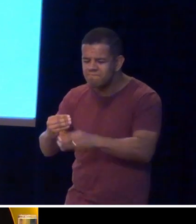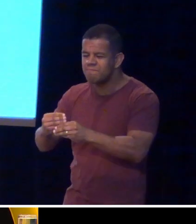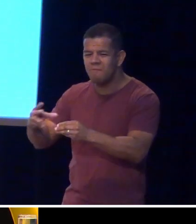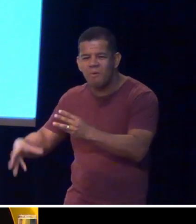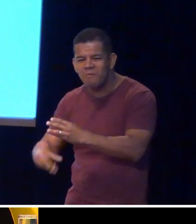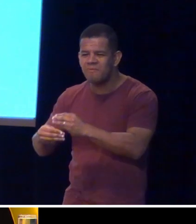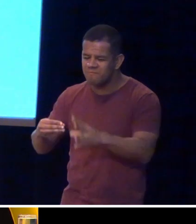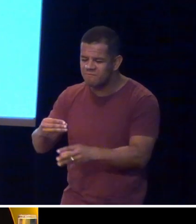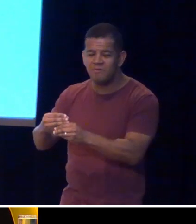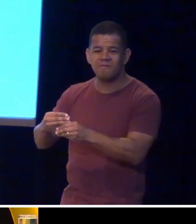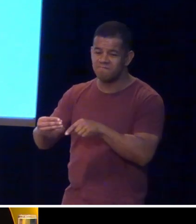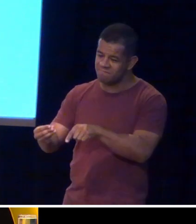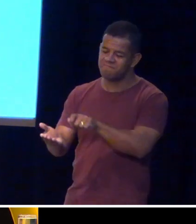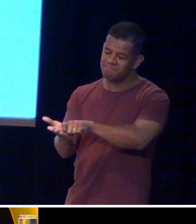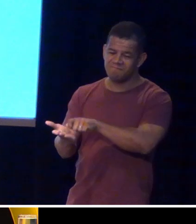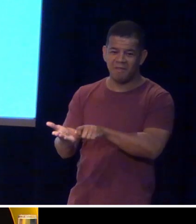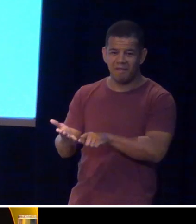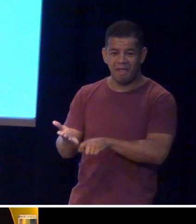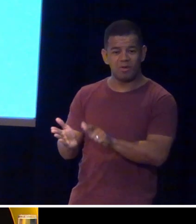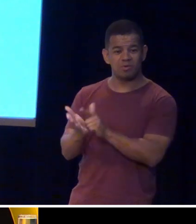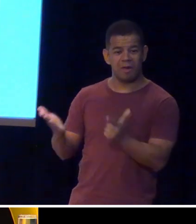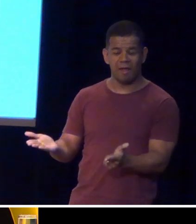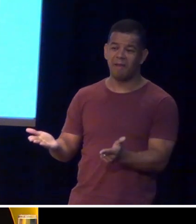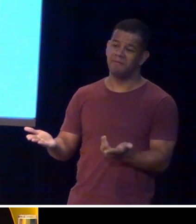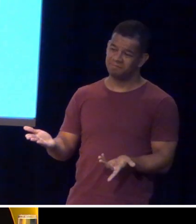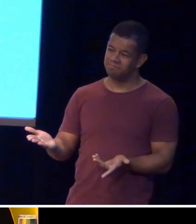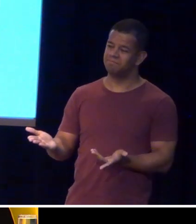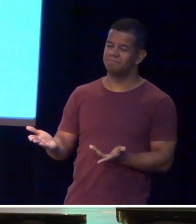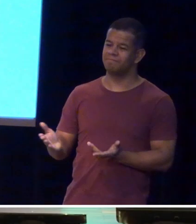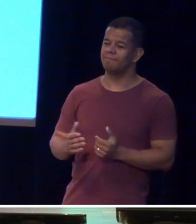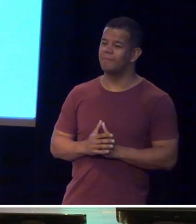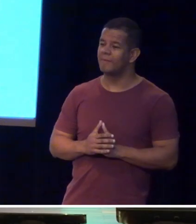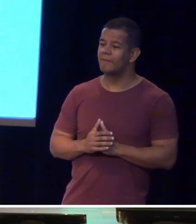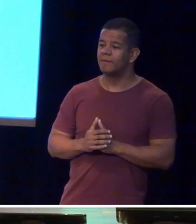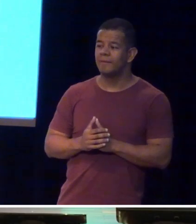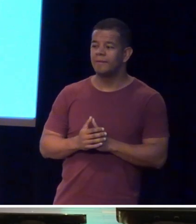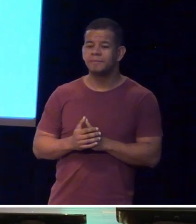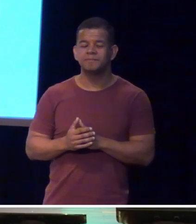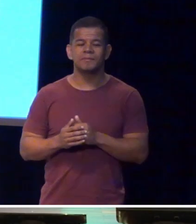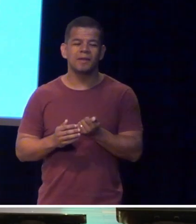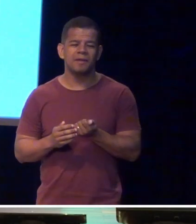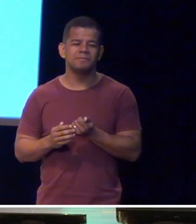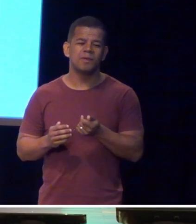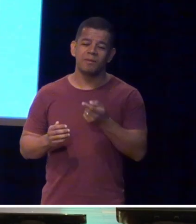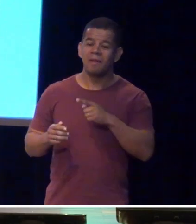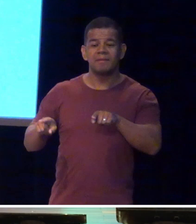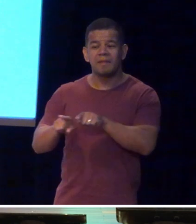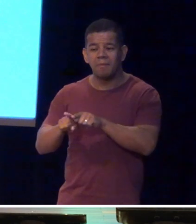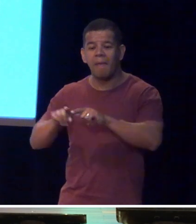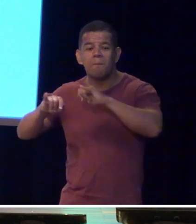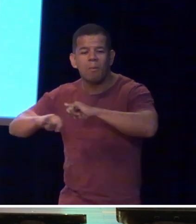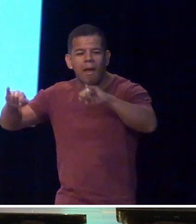vão colaborar em diferentes momentos. analisando uma propaganda,